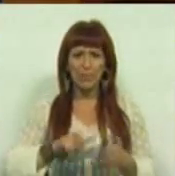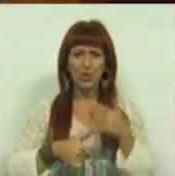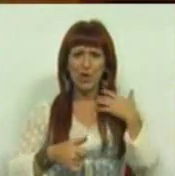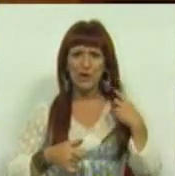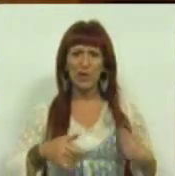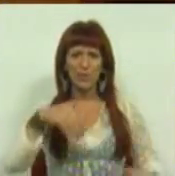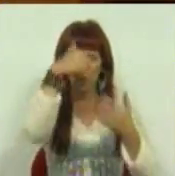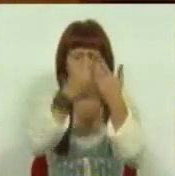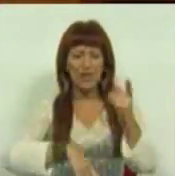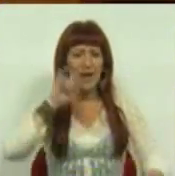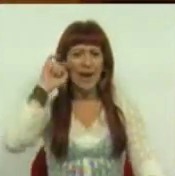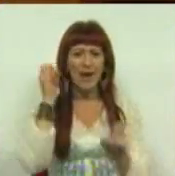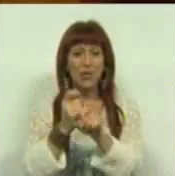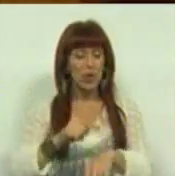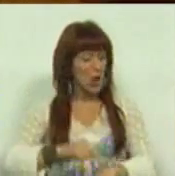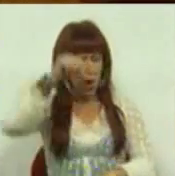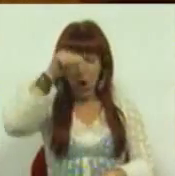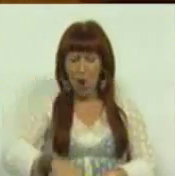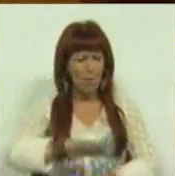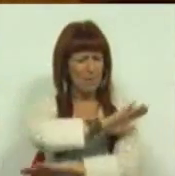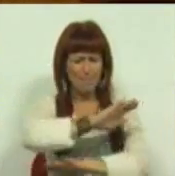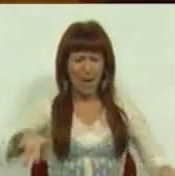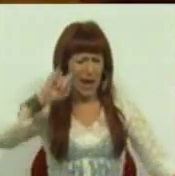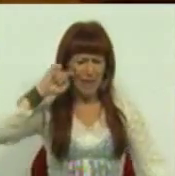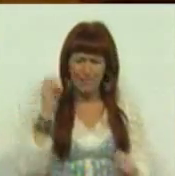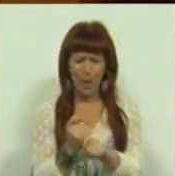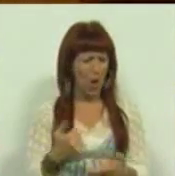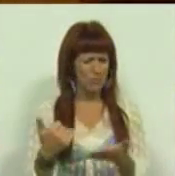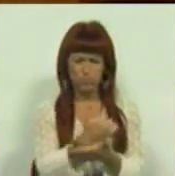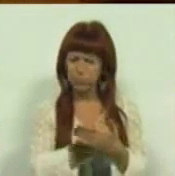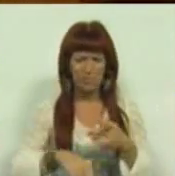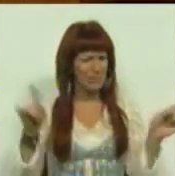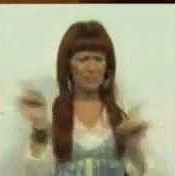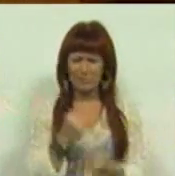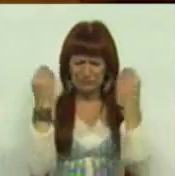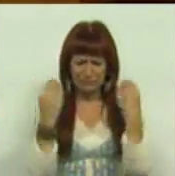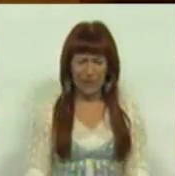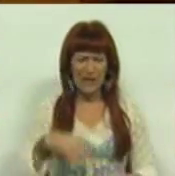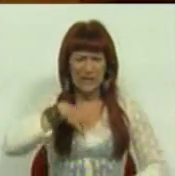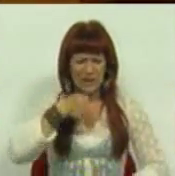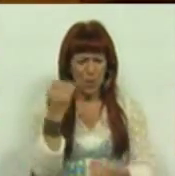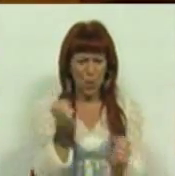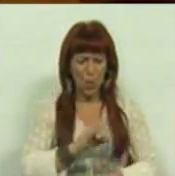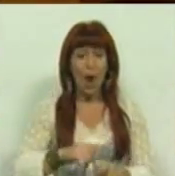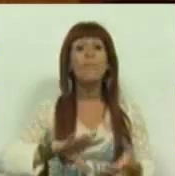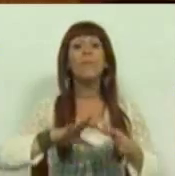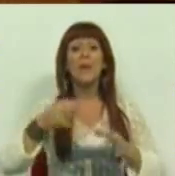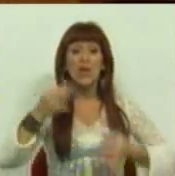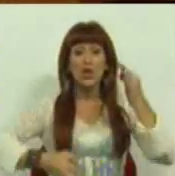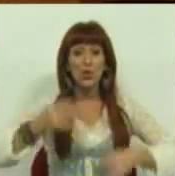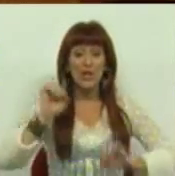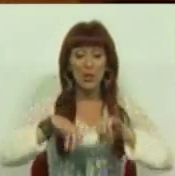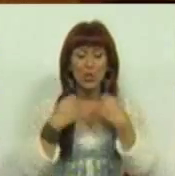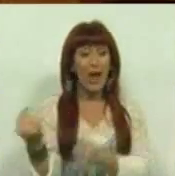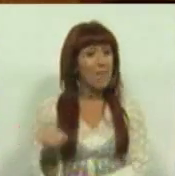de resolução que exige a imediata cessação desta cobrança injusta e sem sentido. É uma questão de justiça social